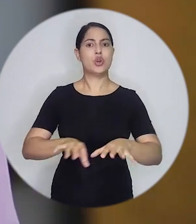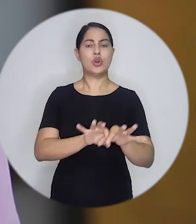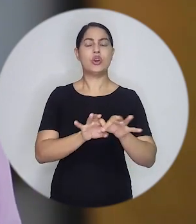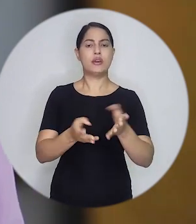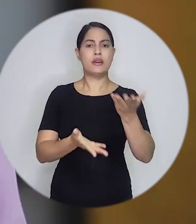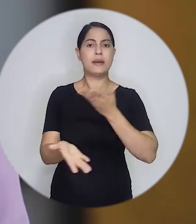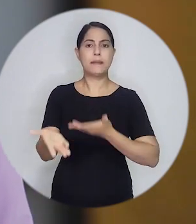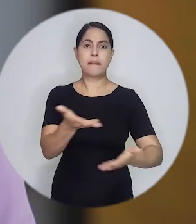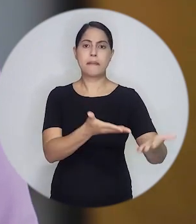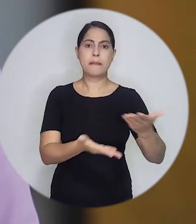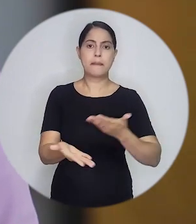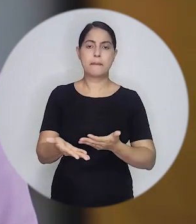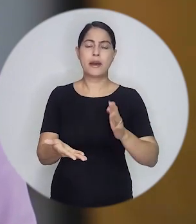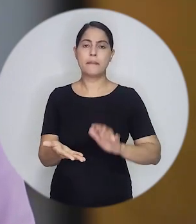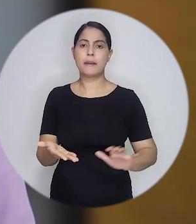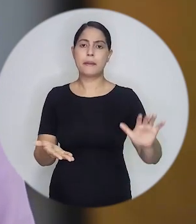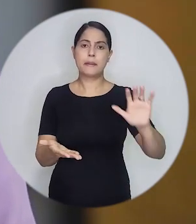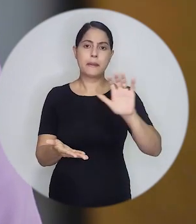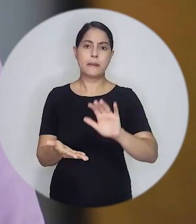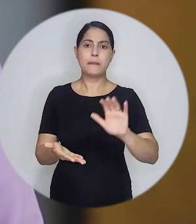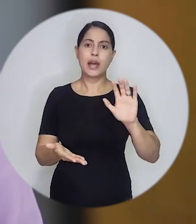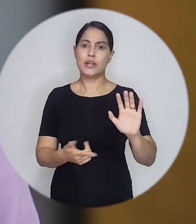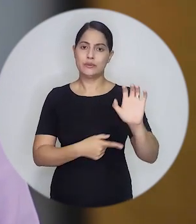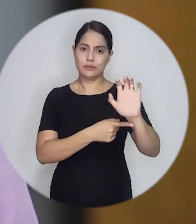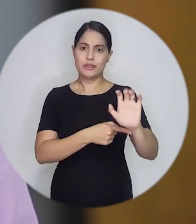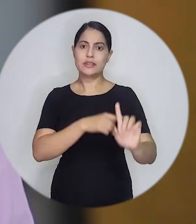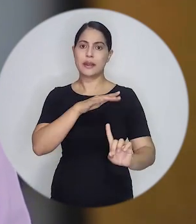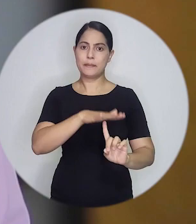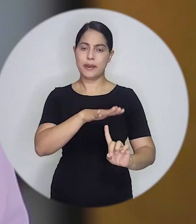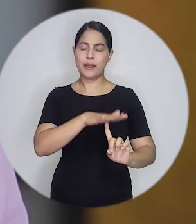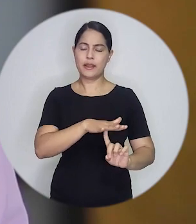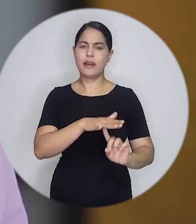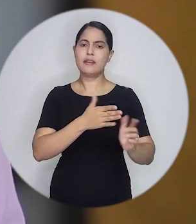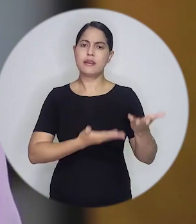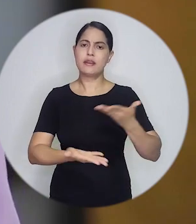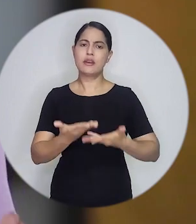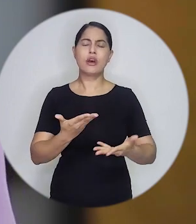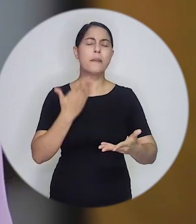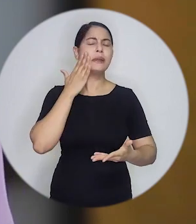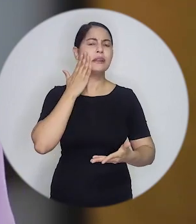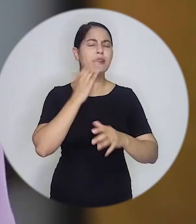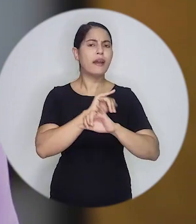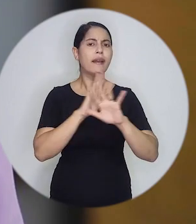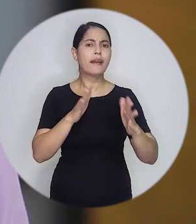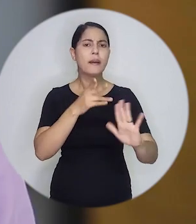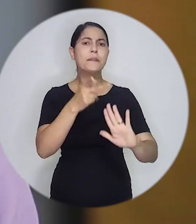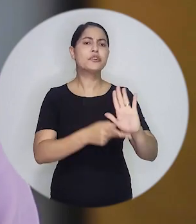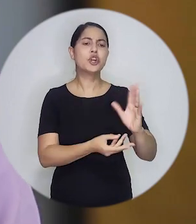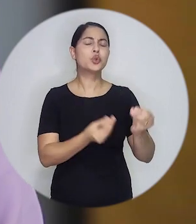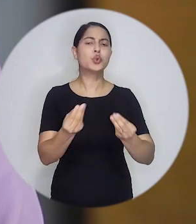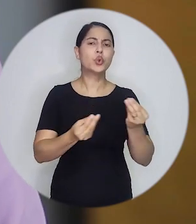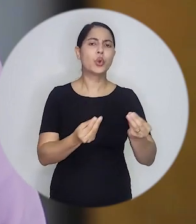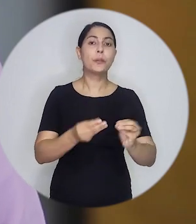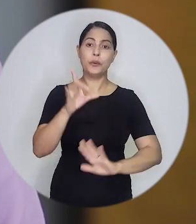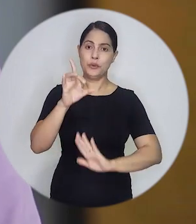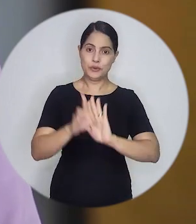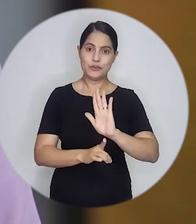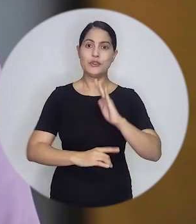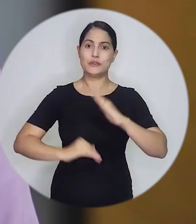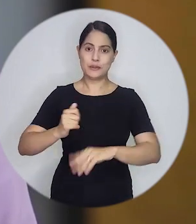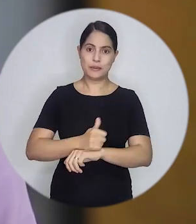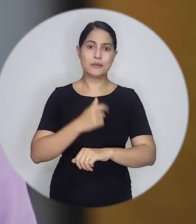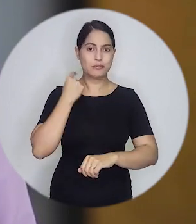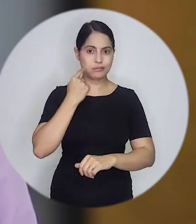da iniciativa é estabelecer uma conexão ainda mais próxima com as seccionais, ouvindo pleitos, conhecendo projetos locais